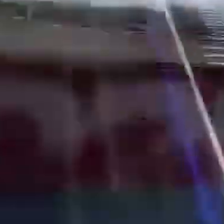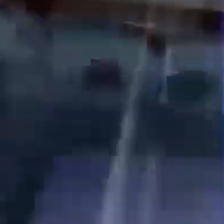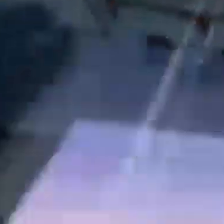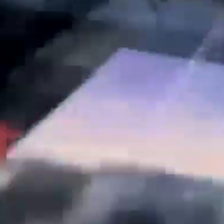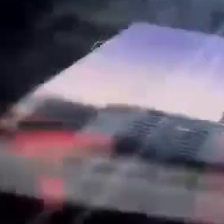YouTube, TV Fortaleza e Rádio Fortaleza. Acesse, comente, assista, participe.